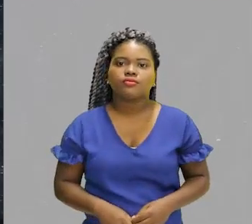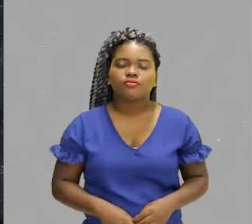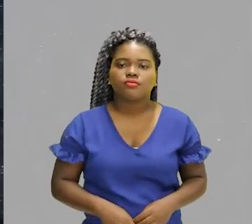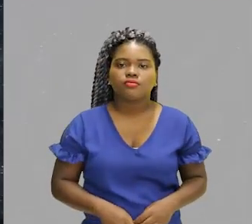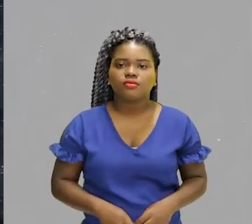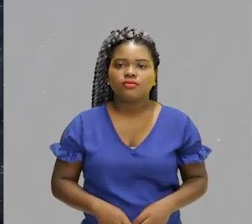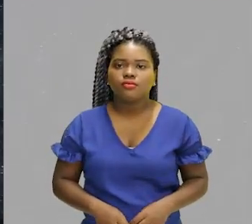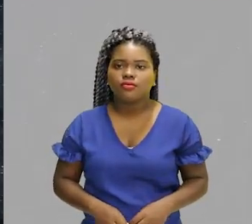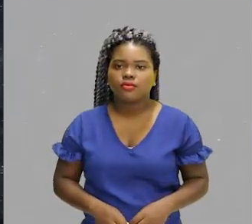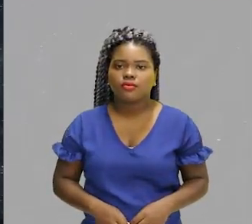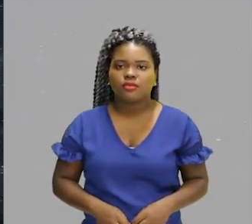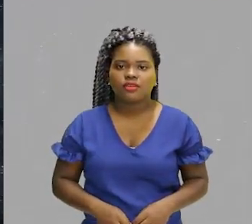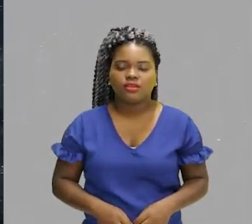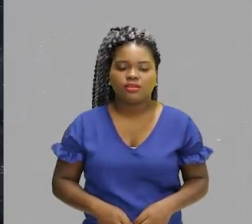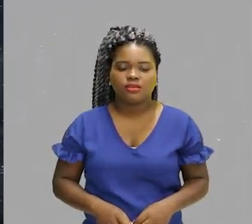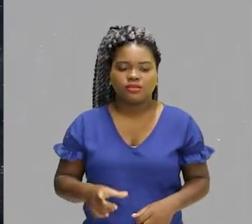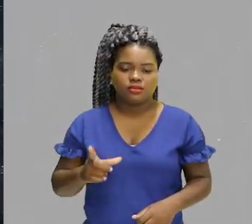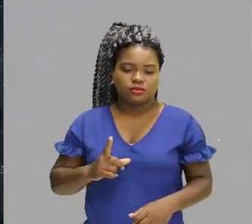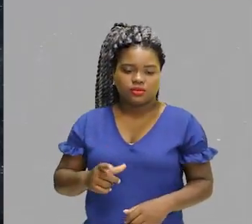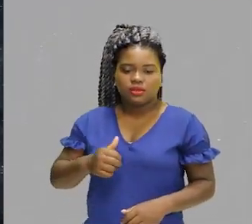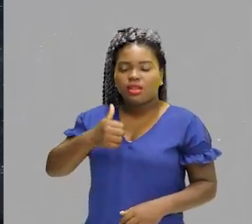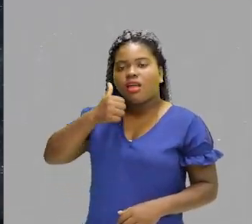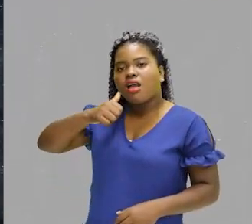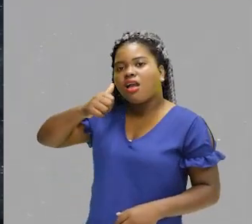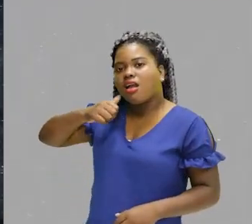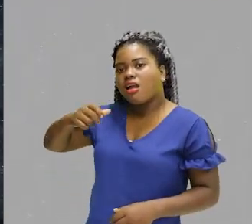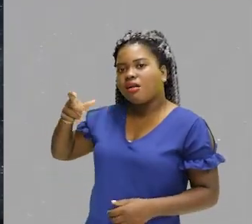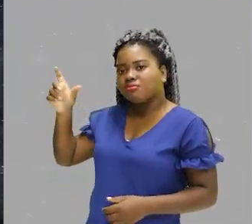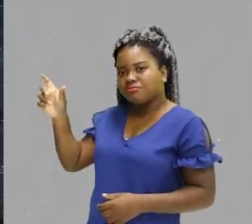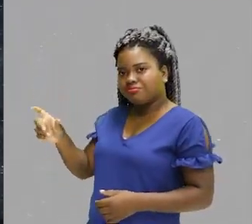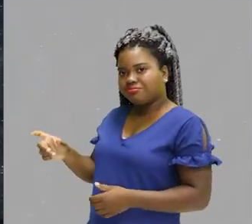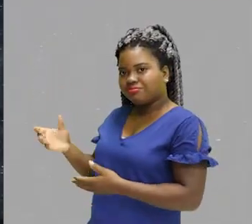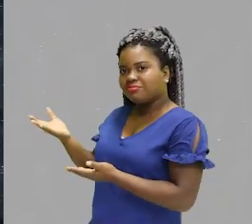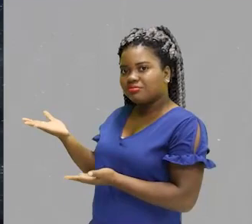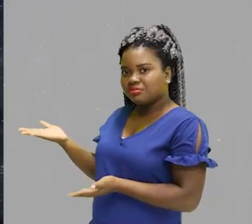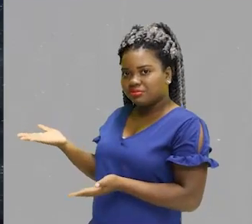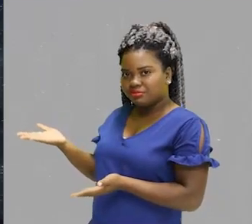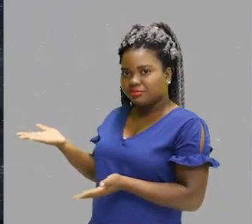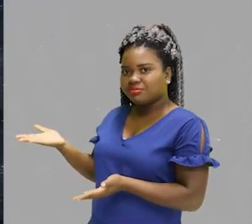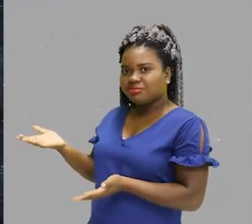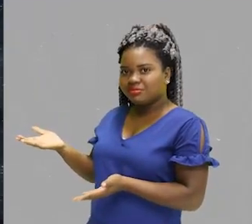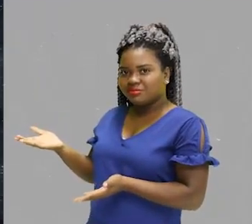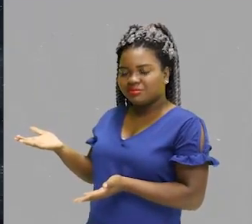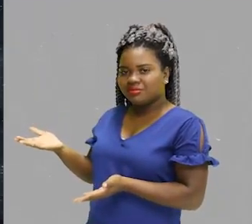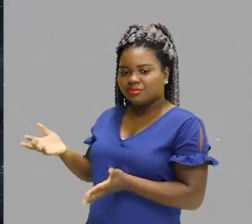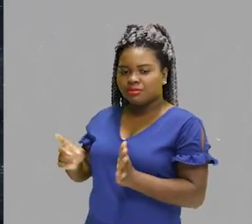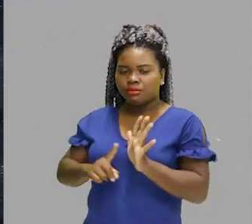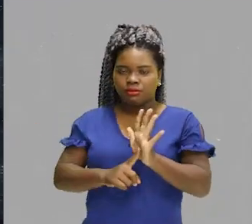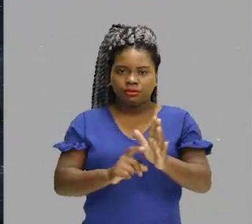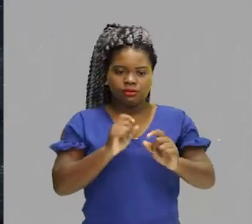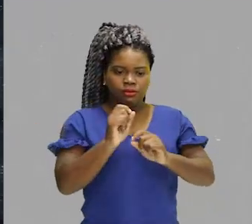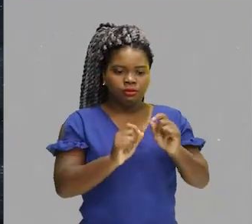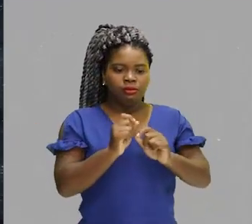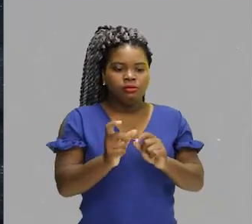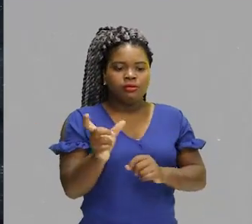ela nunca me escreve. E aqui, Diana Gonçalves aparece, tá? Para